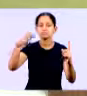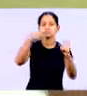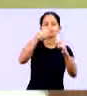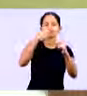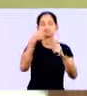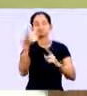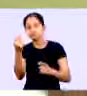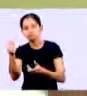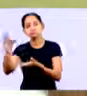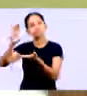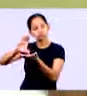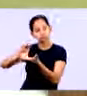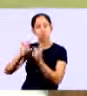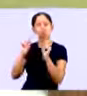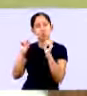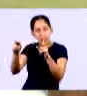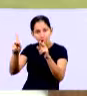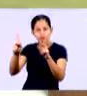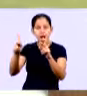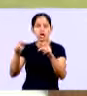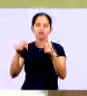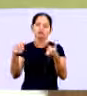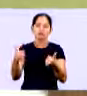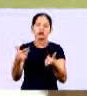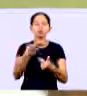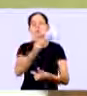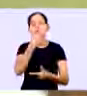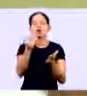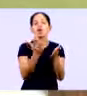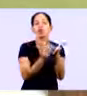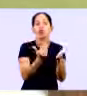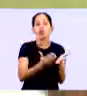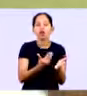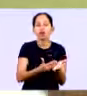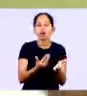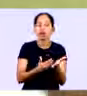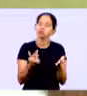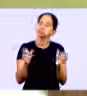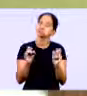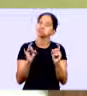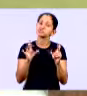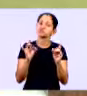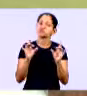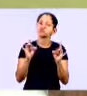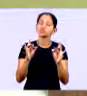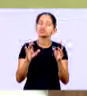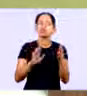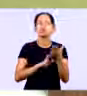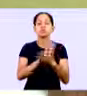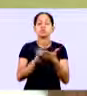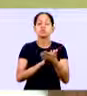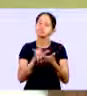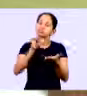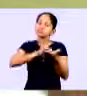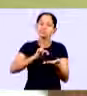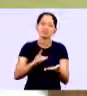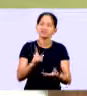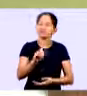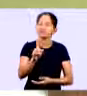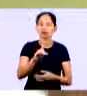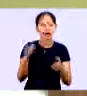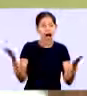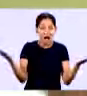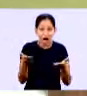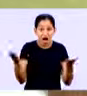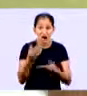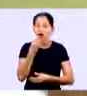arrecadar recursos para uma instituição, o pessoal faz o desafio, mas está aparecendo nas redes sociais sem um objetivo real. E esse desafio eu achei interessante